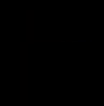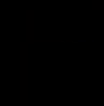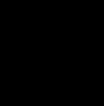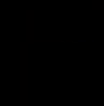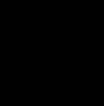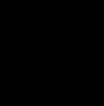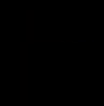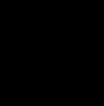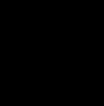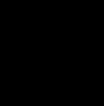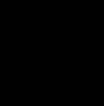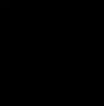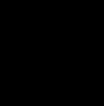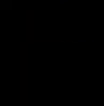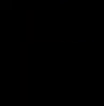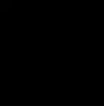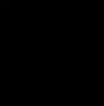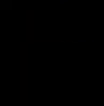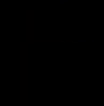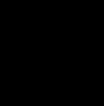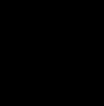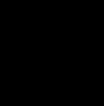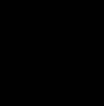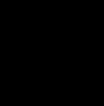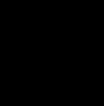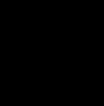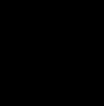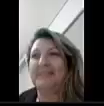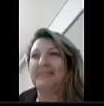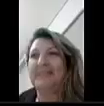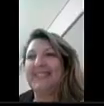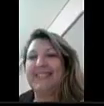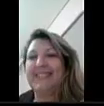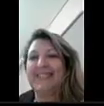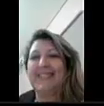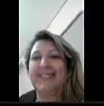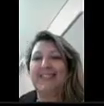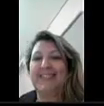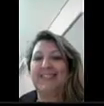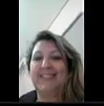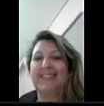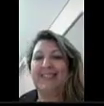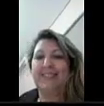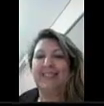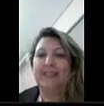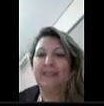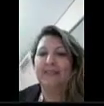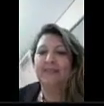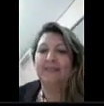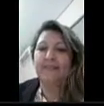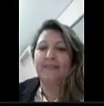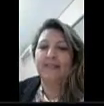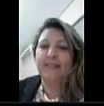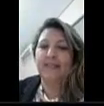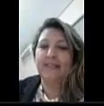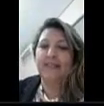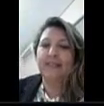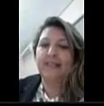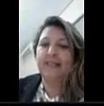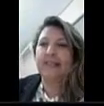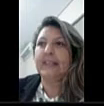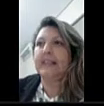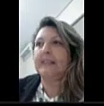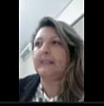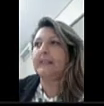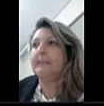Pode seguir, acho que eu localizei aqui. Está. Estabelecer expectativas realistas tem relação com a gente conhecer bastante